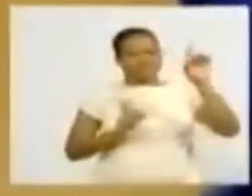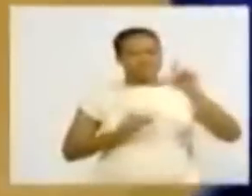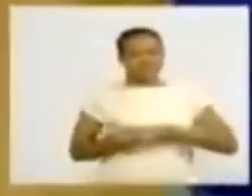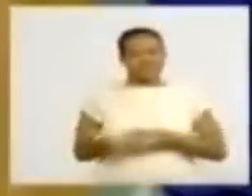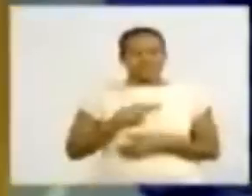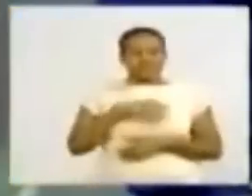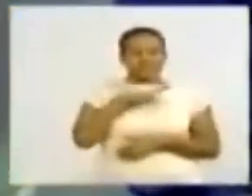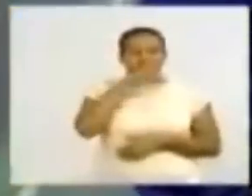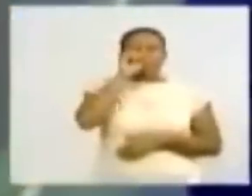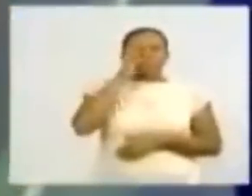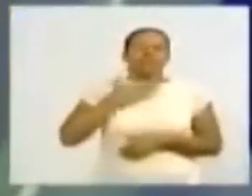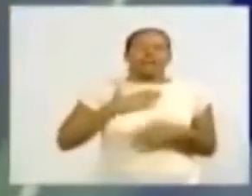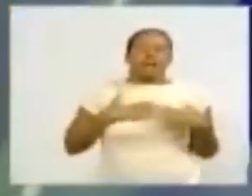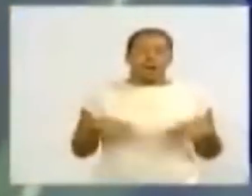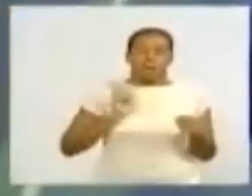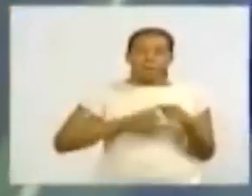Aí a gente respira aliviado